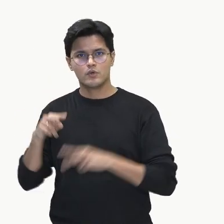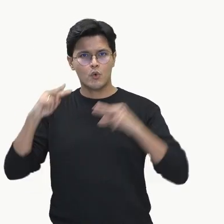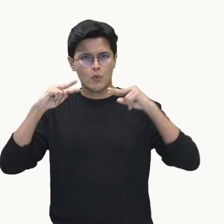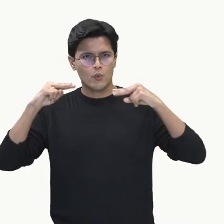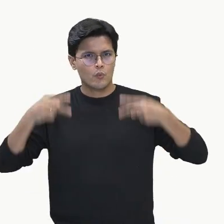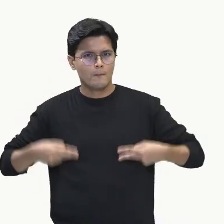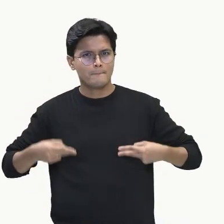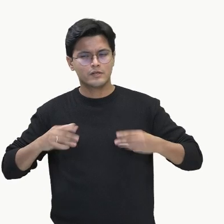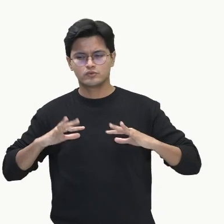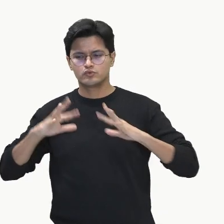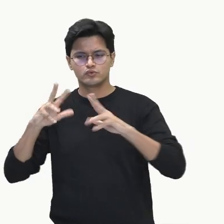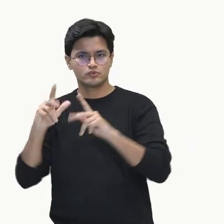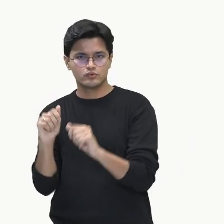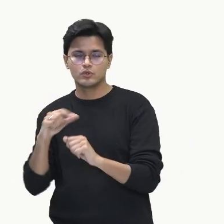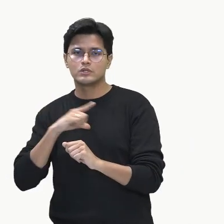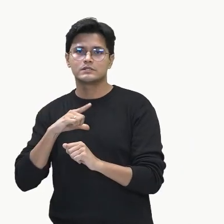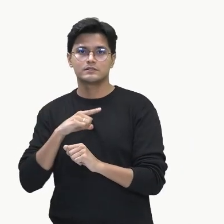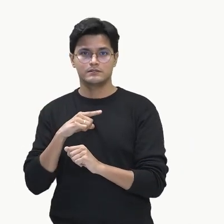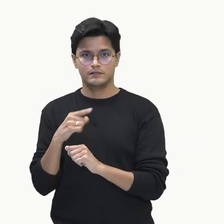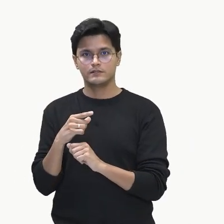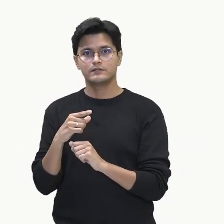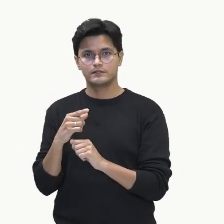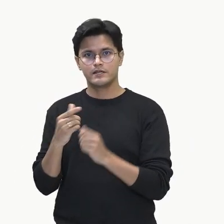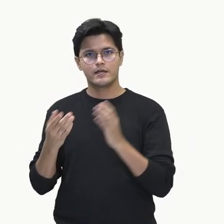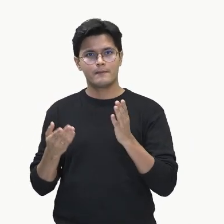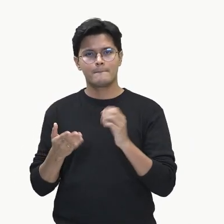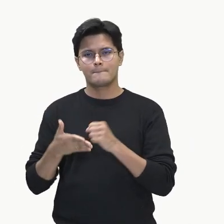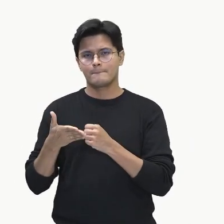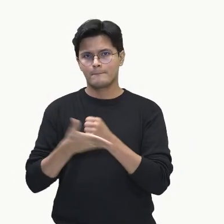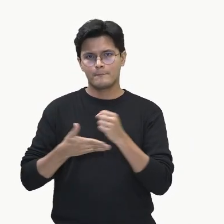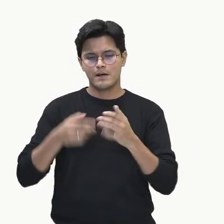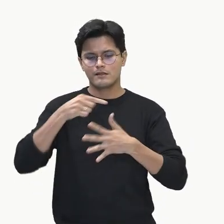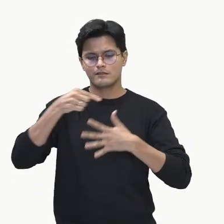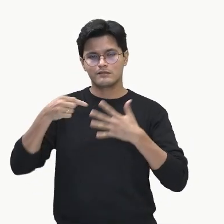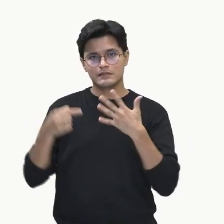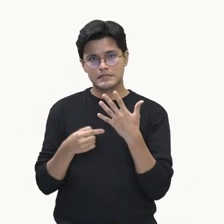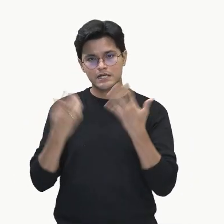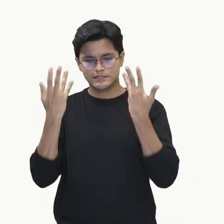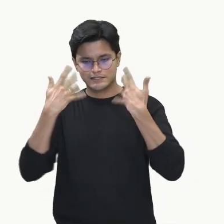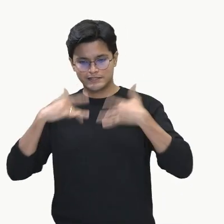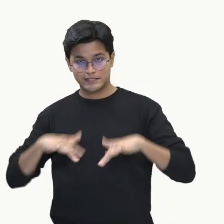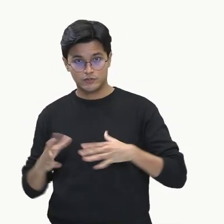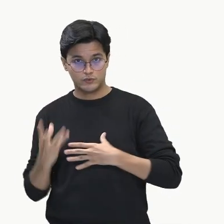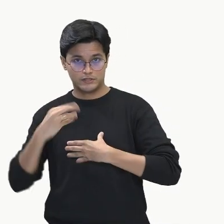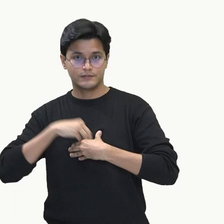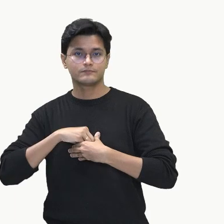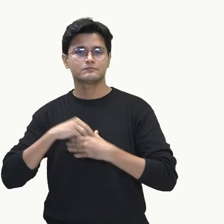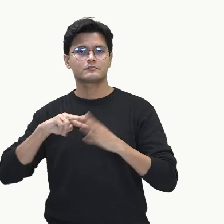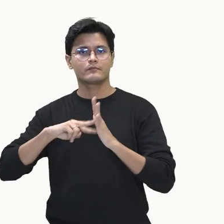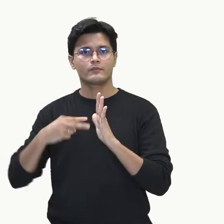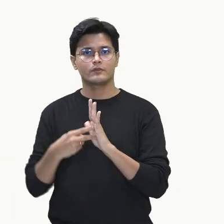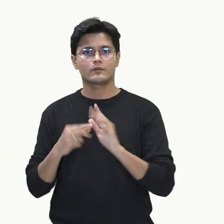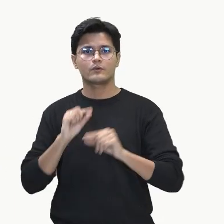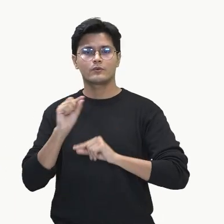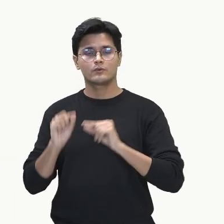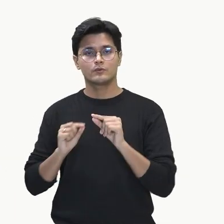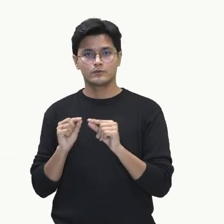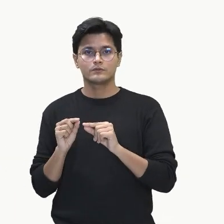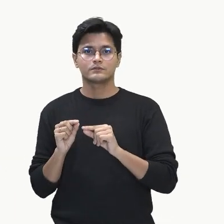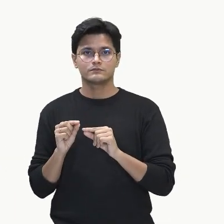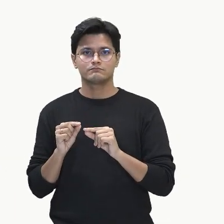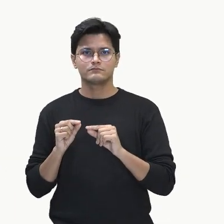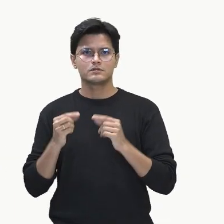quê? Uma gama de princípios inatos fundamentais. Ou seja, quando nós falamos de